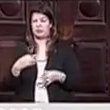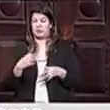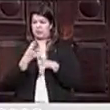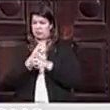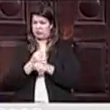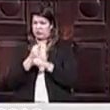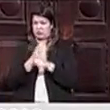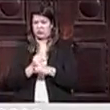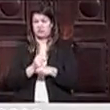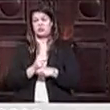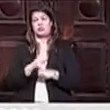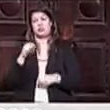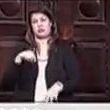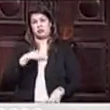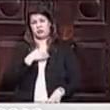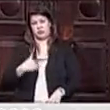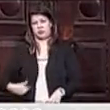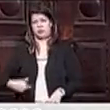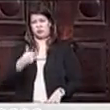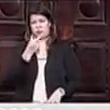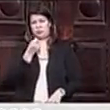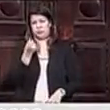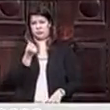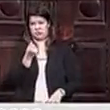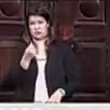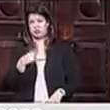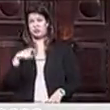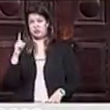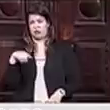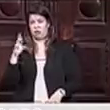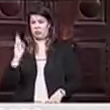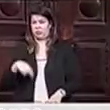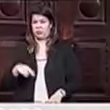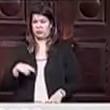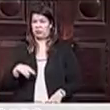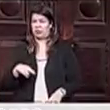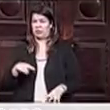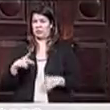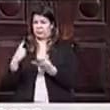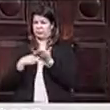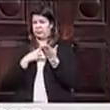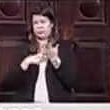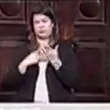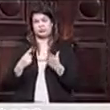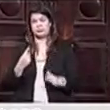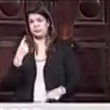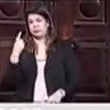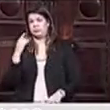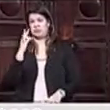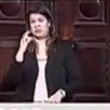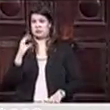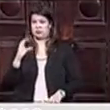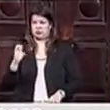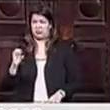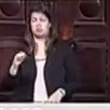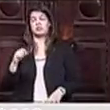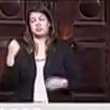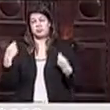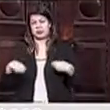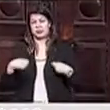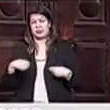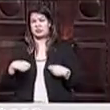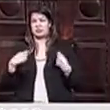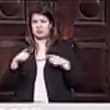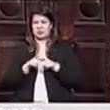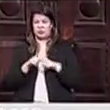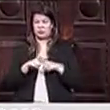contas desse governo de 2016, que foram reprovadas de forma unânime pelo Tribunal de Contas do Estado, que precisam ser